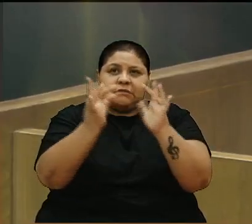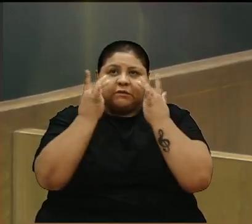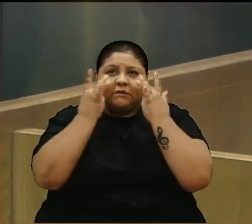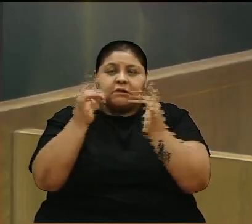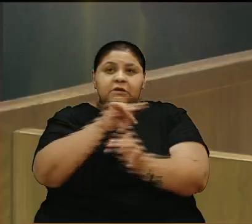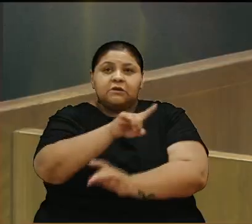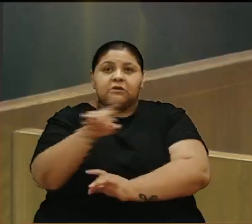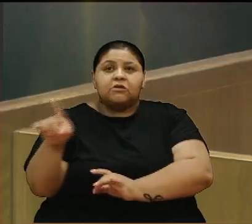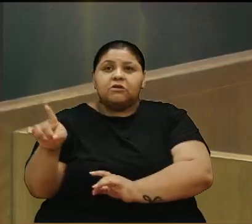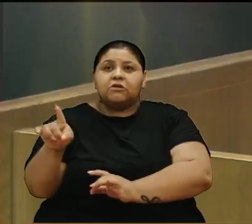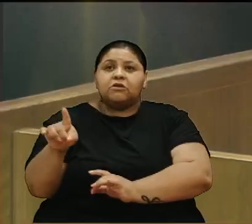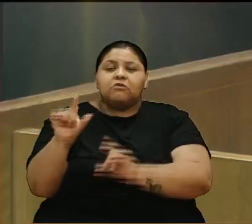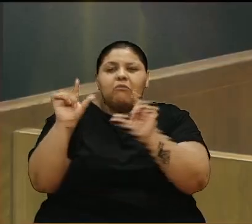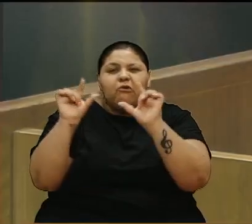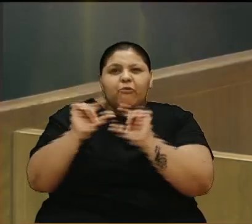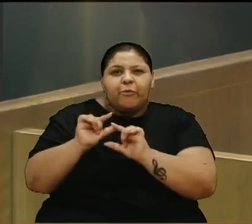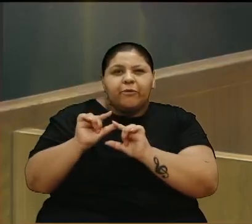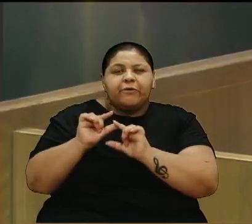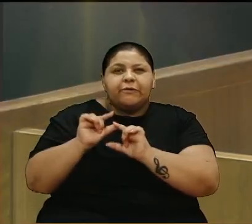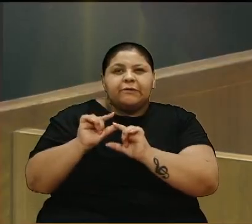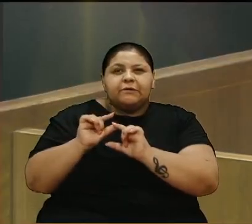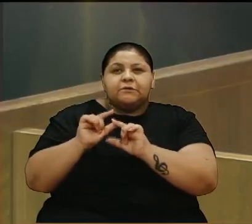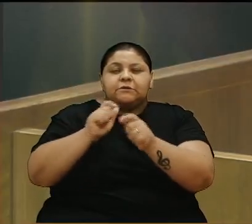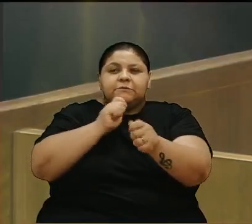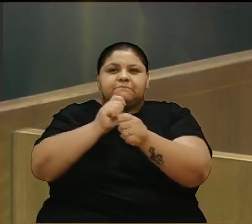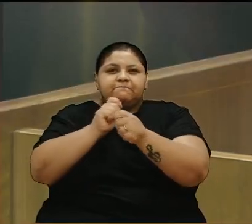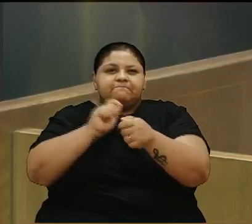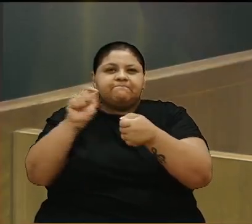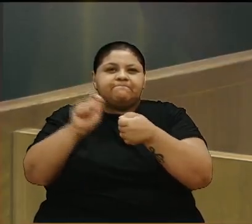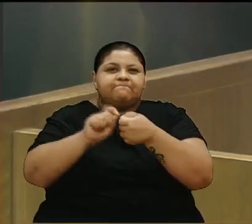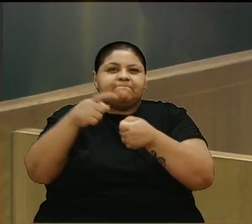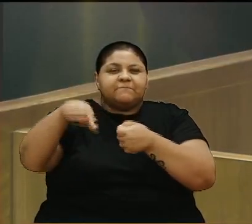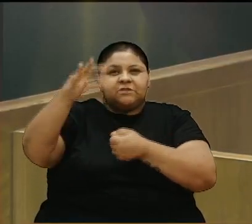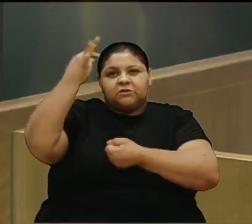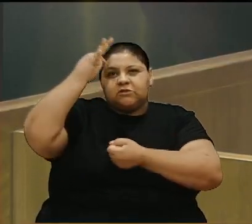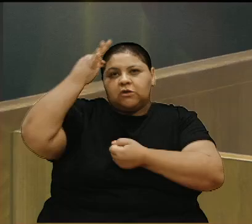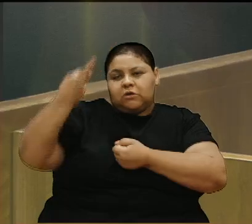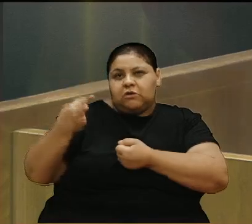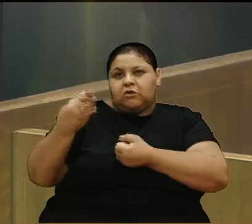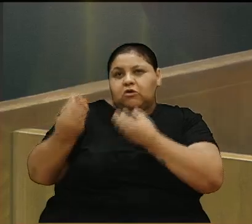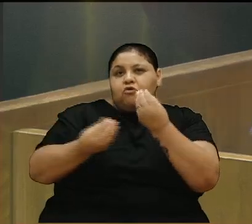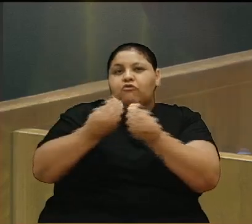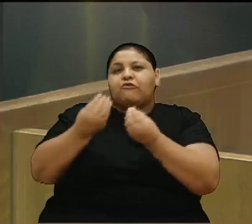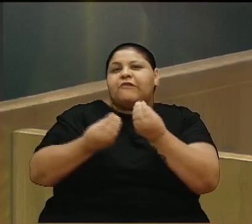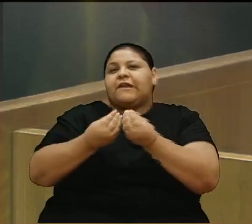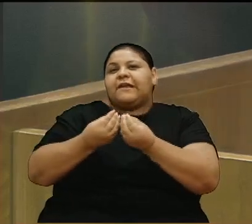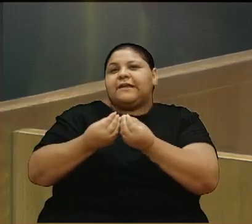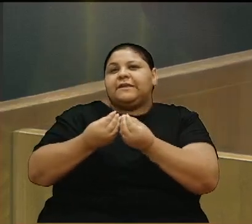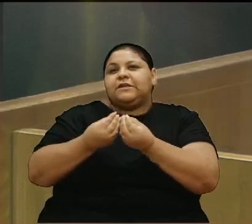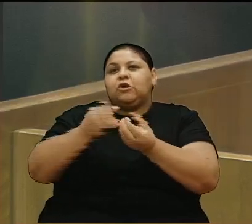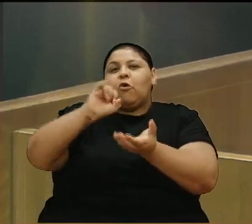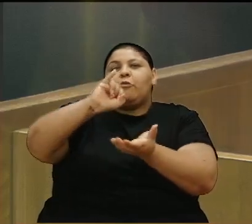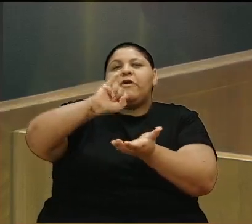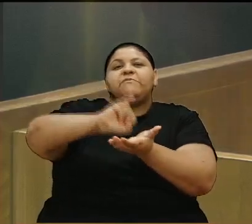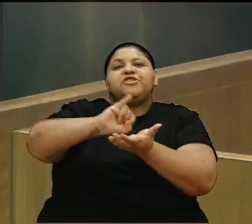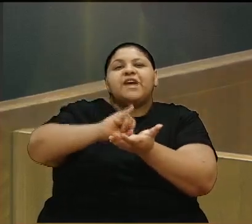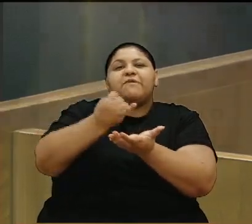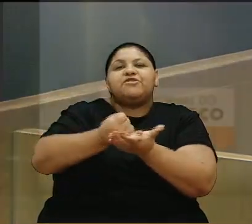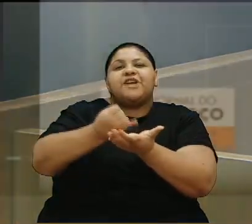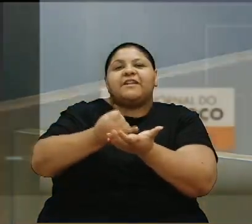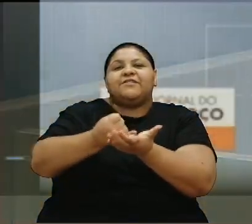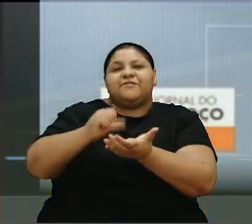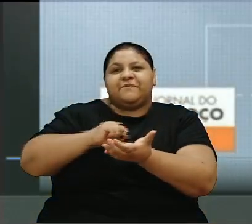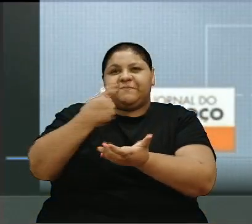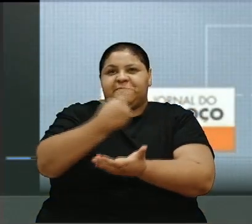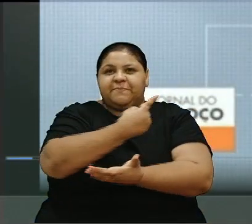gente assista um pedacinho, pelo menos, dessa reportagem que foi feita para a gente entender o que é esse objeto que eu tenho na mão e o significado dele. O